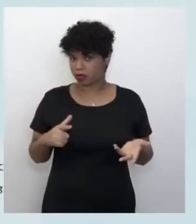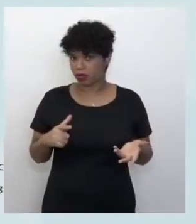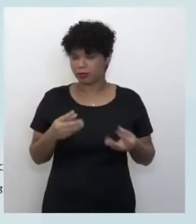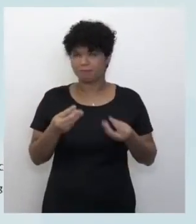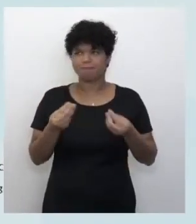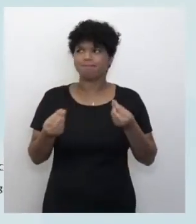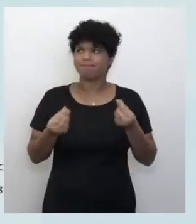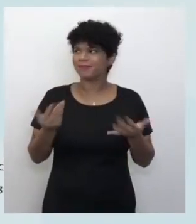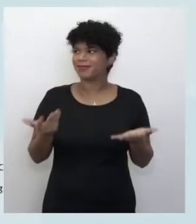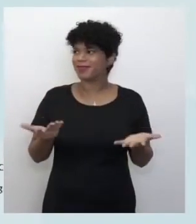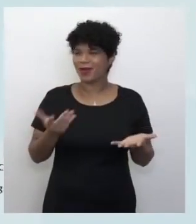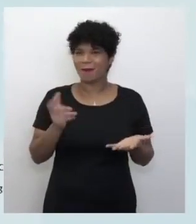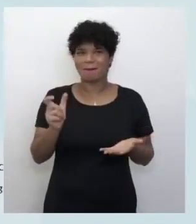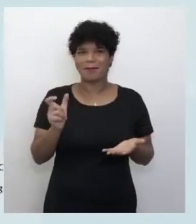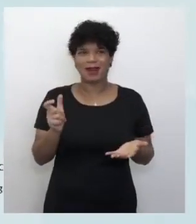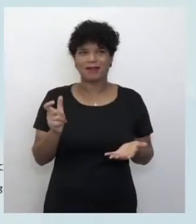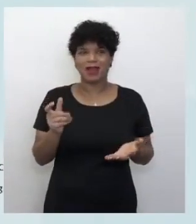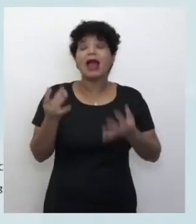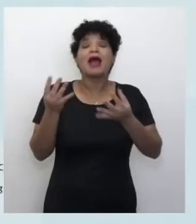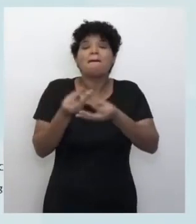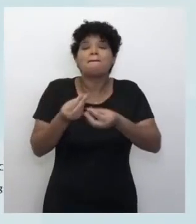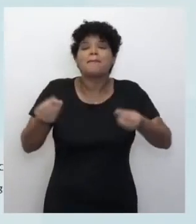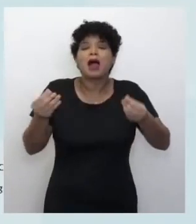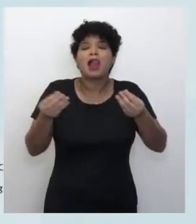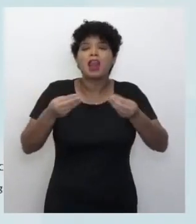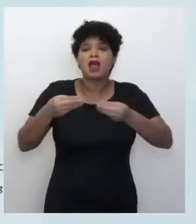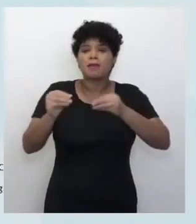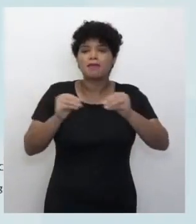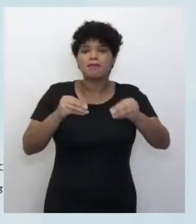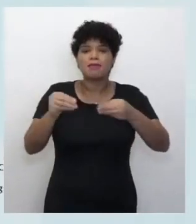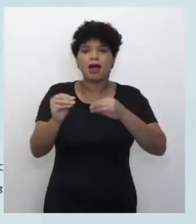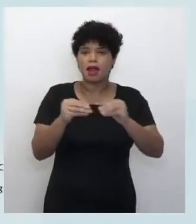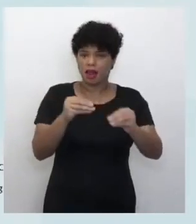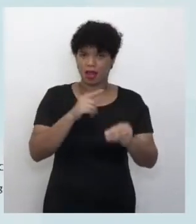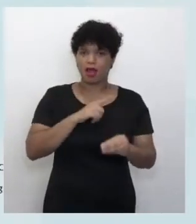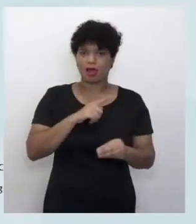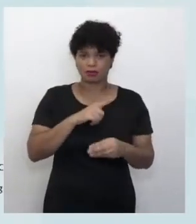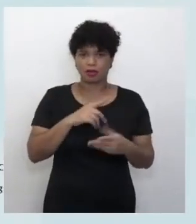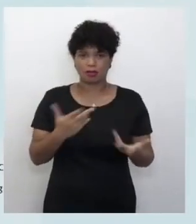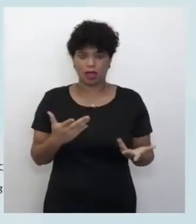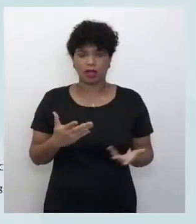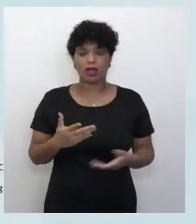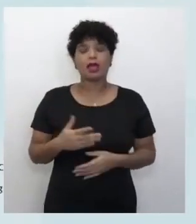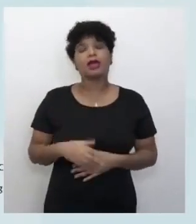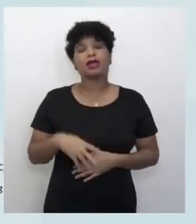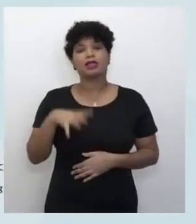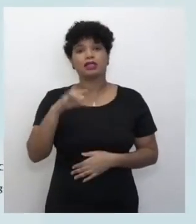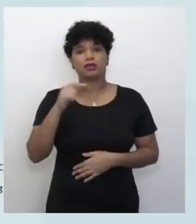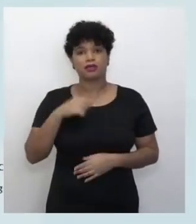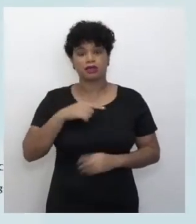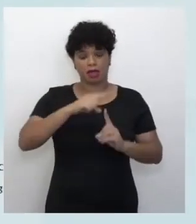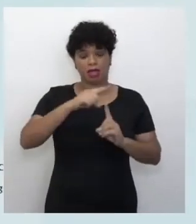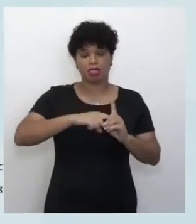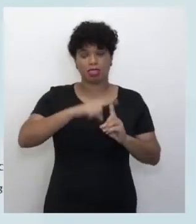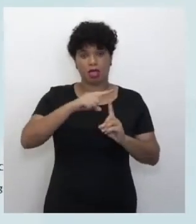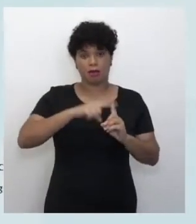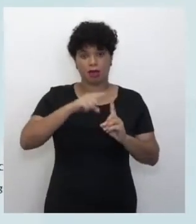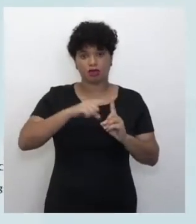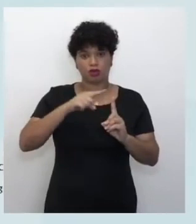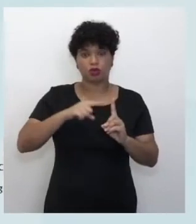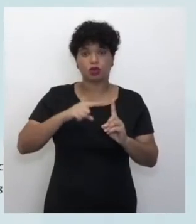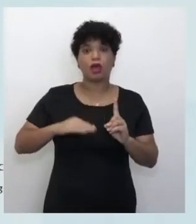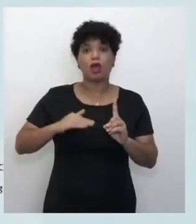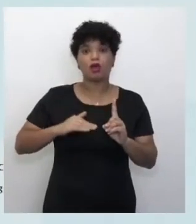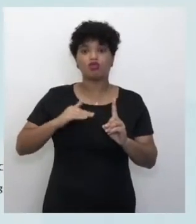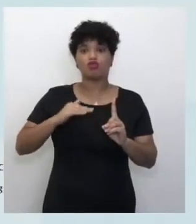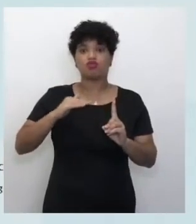como que eu posso dizer, maleabilidade, ok? E quando você aumenta a temperatura desse